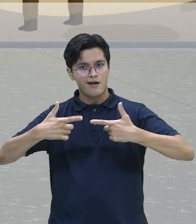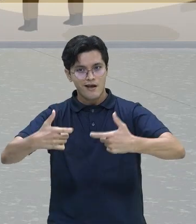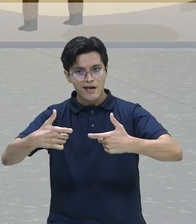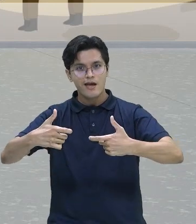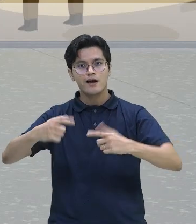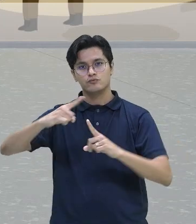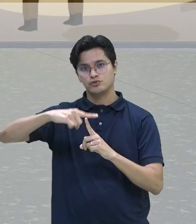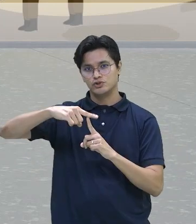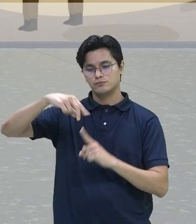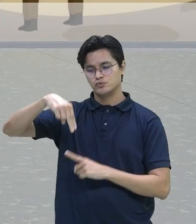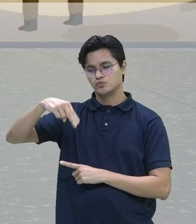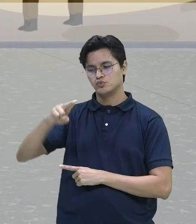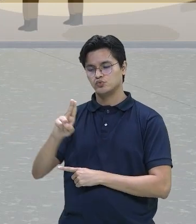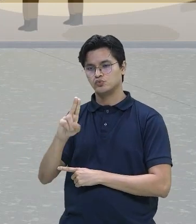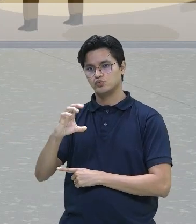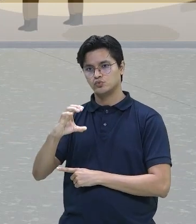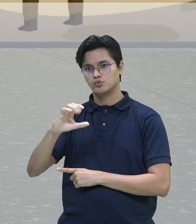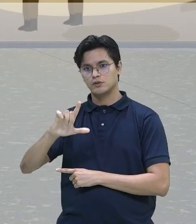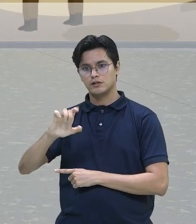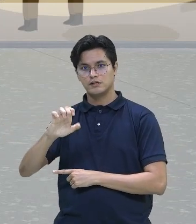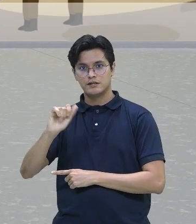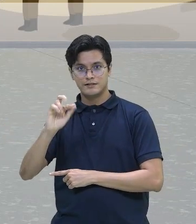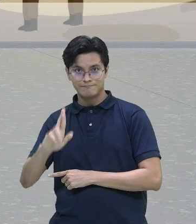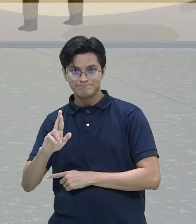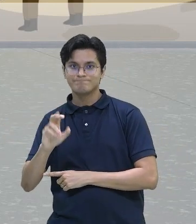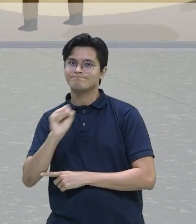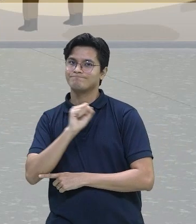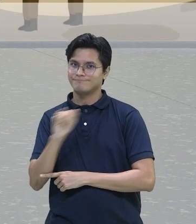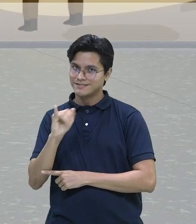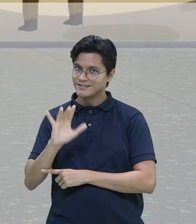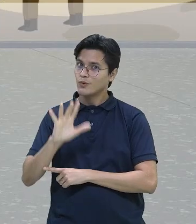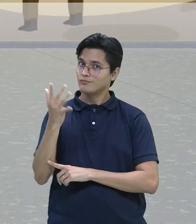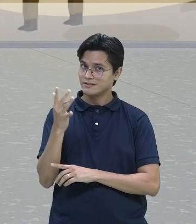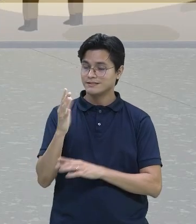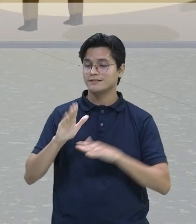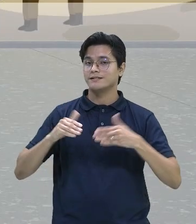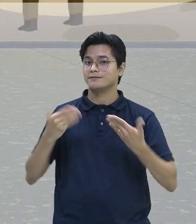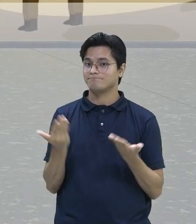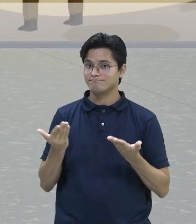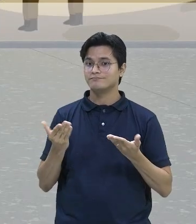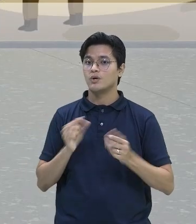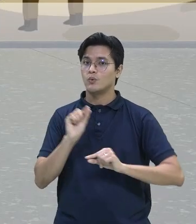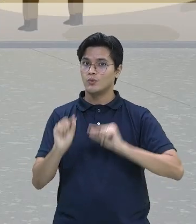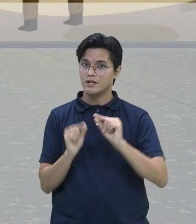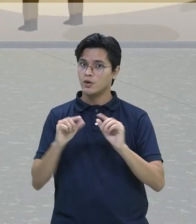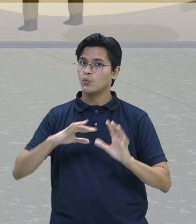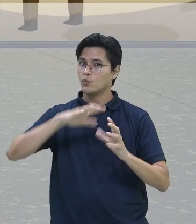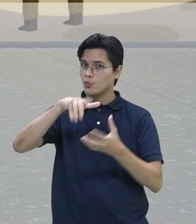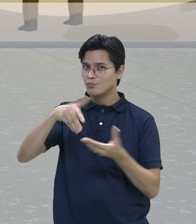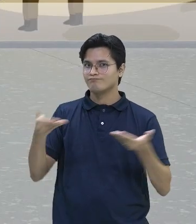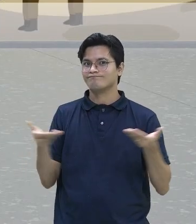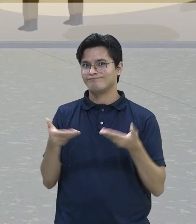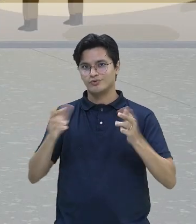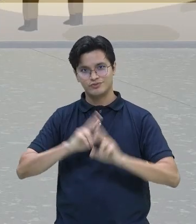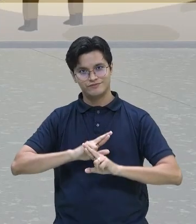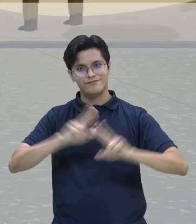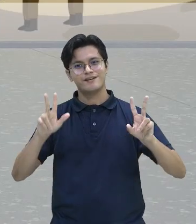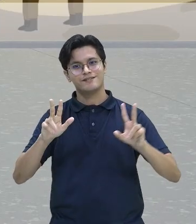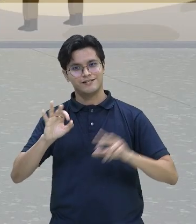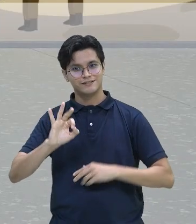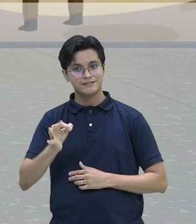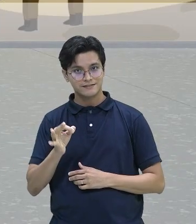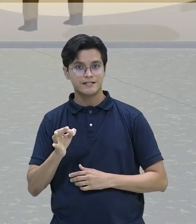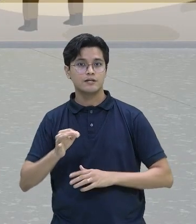tivesse acontecido, muito provavelmente o mundo que a gente vive hoje seria bem diferente, talvez